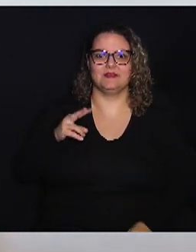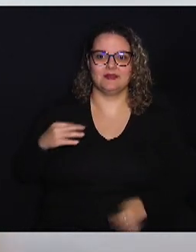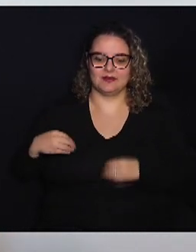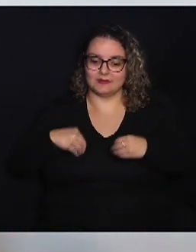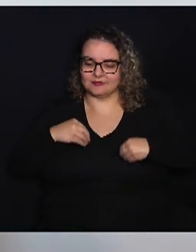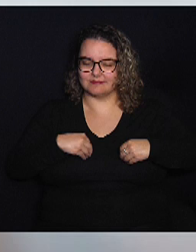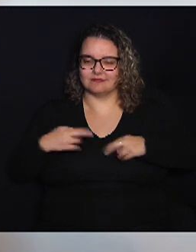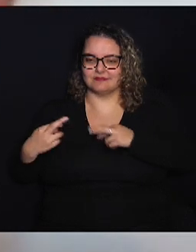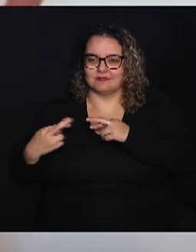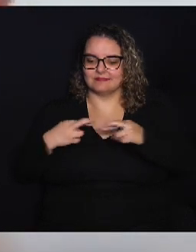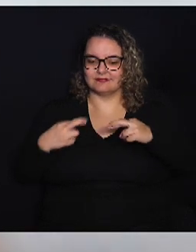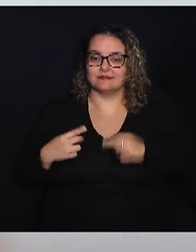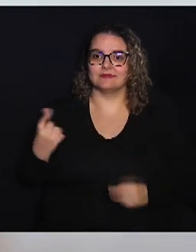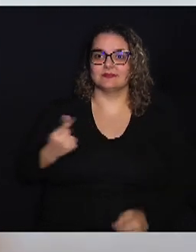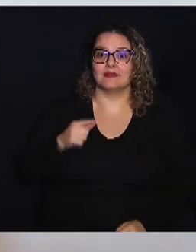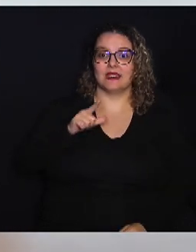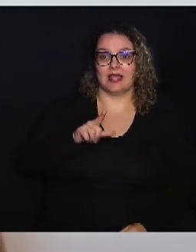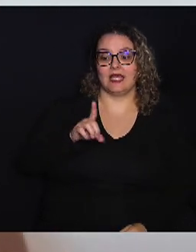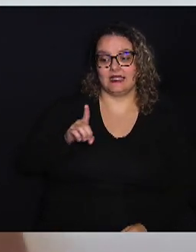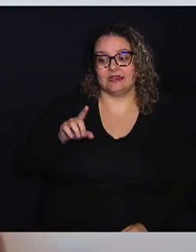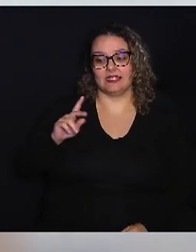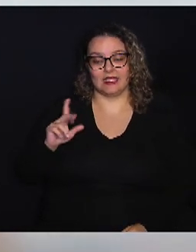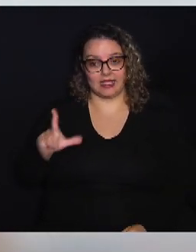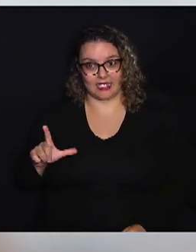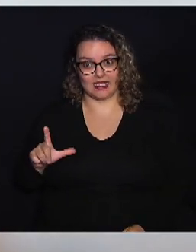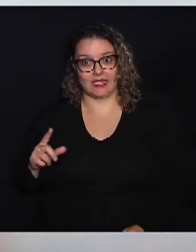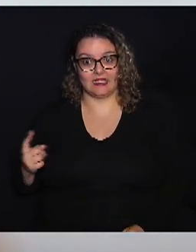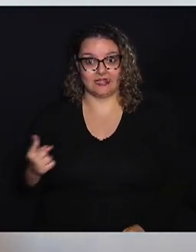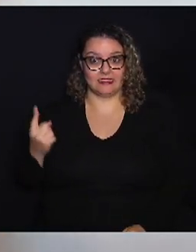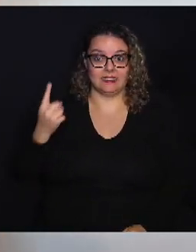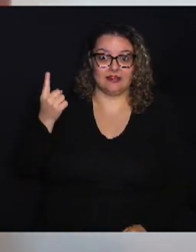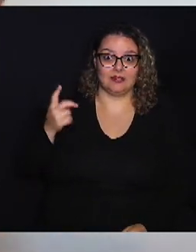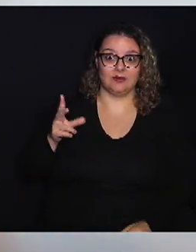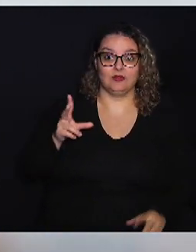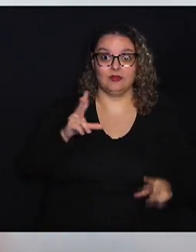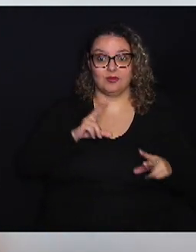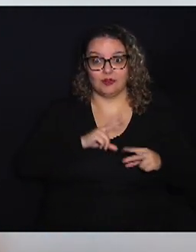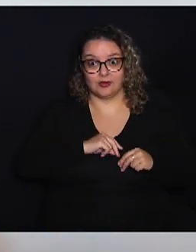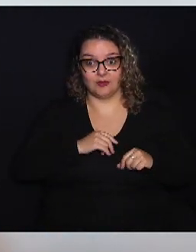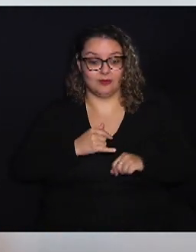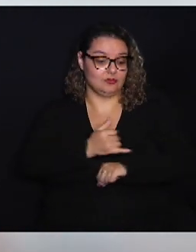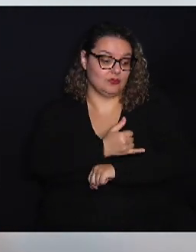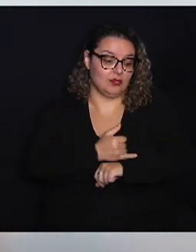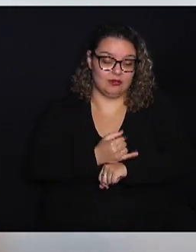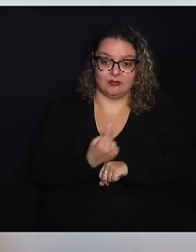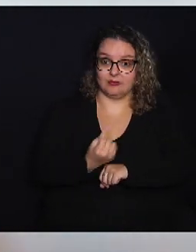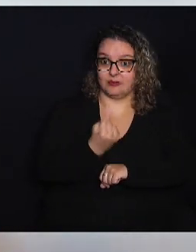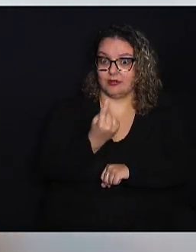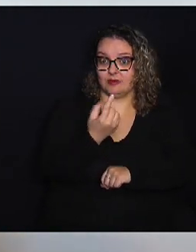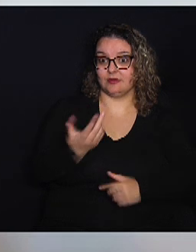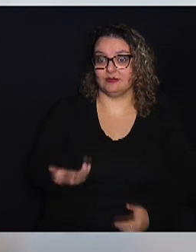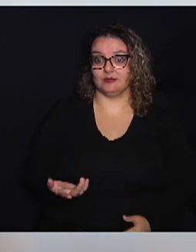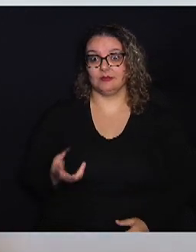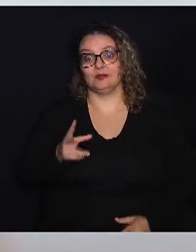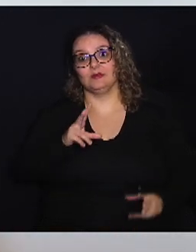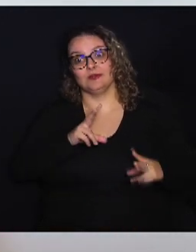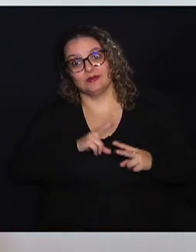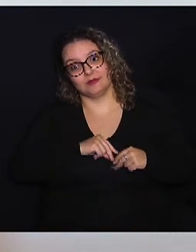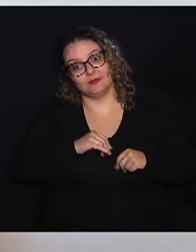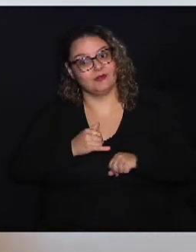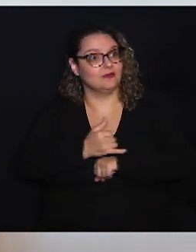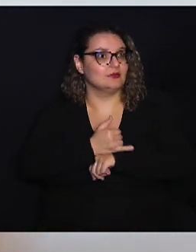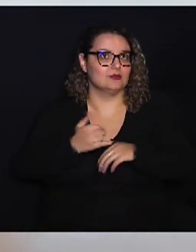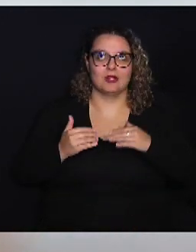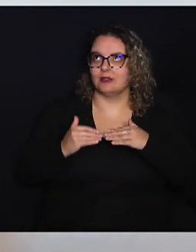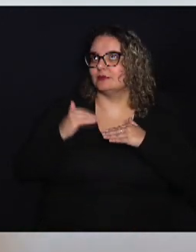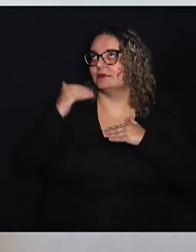um colesterol LDL elevado e muitas vezes falam, nossa, eu estou com colesterol alto, ou olha um colesterol total